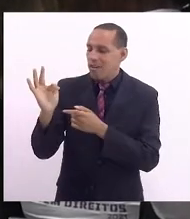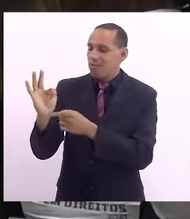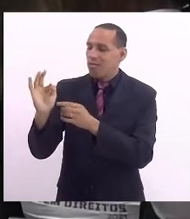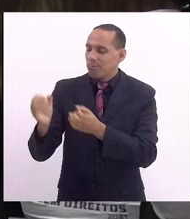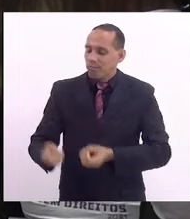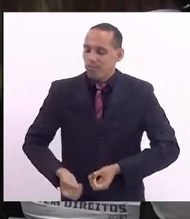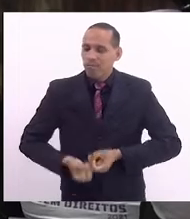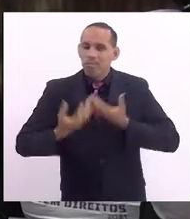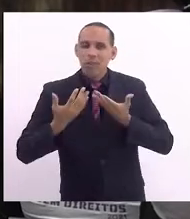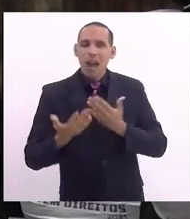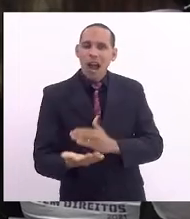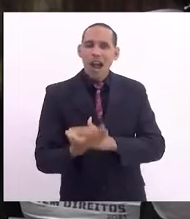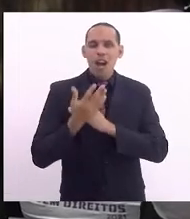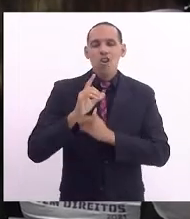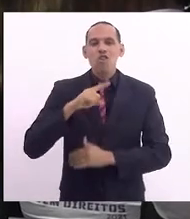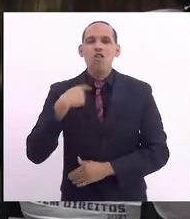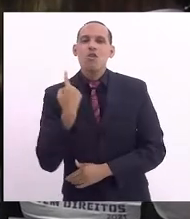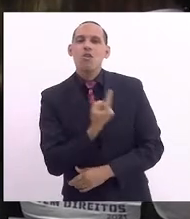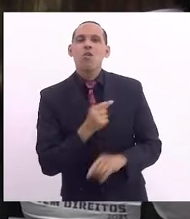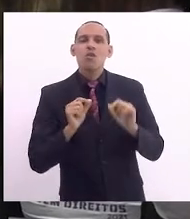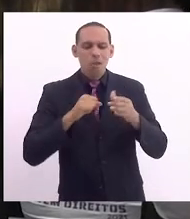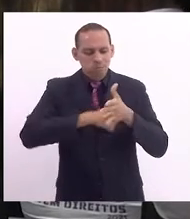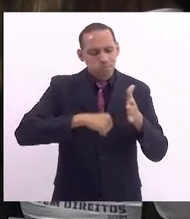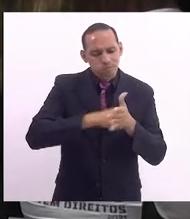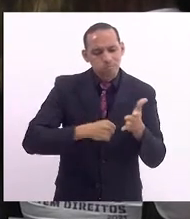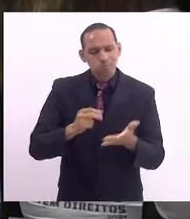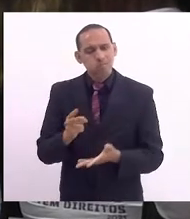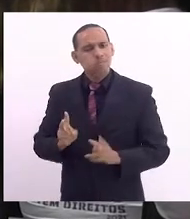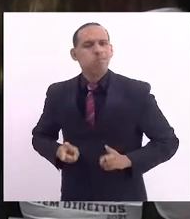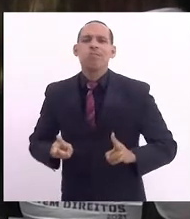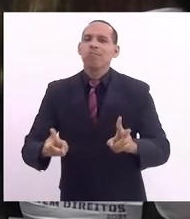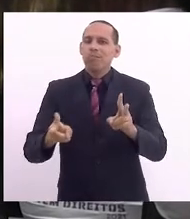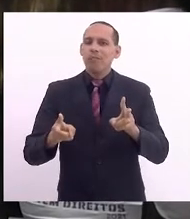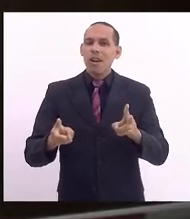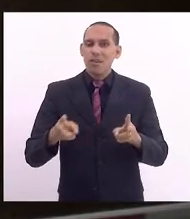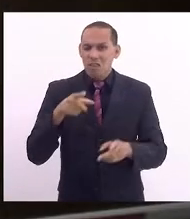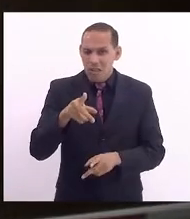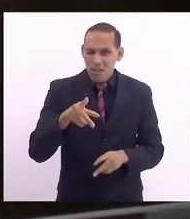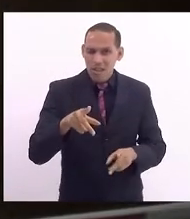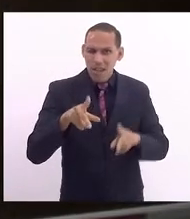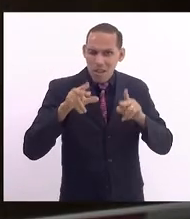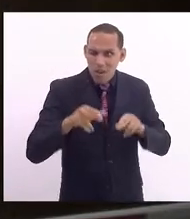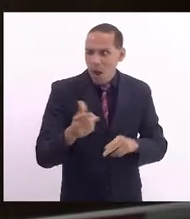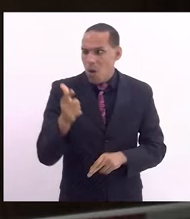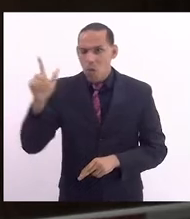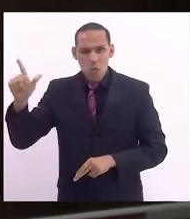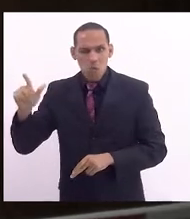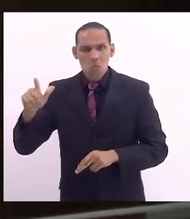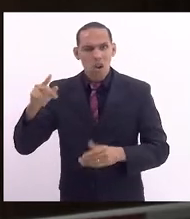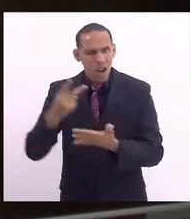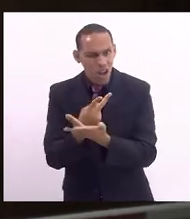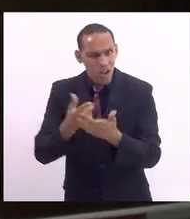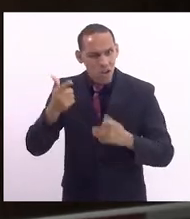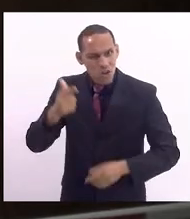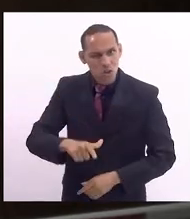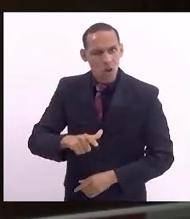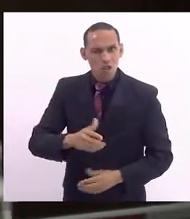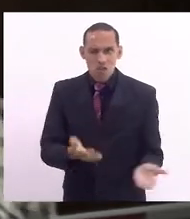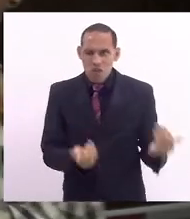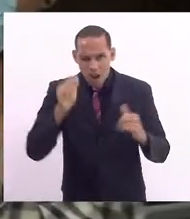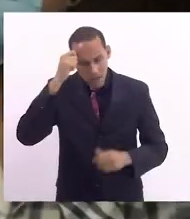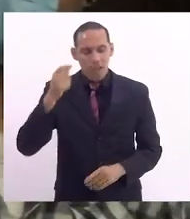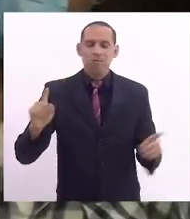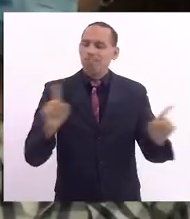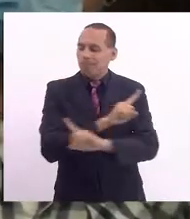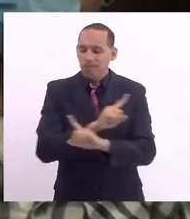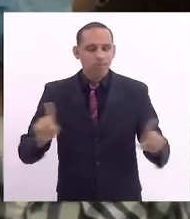uma construção, de uma luta para que não aconteça mais com você e nem com ninguém, e nem com nenhum jovem negro, o que a gente tem de reprodução